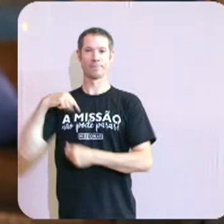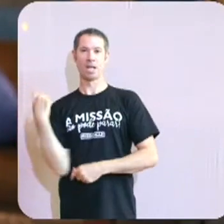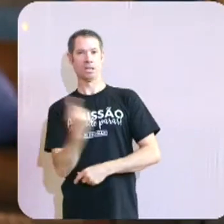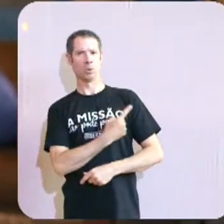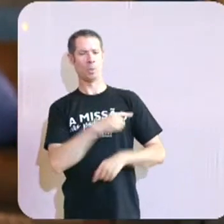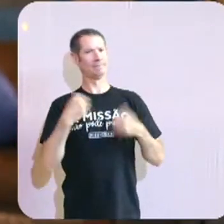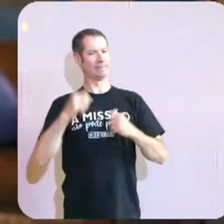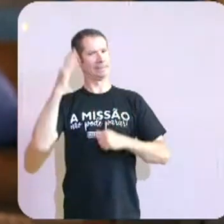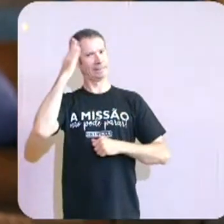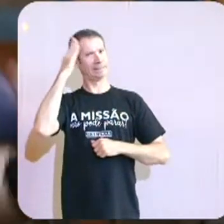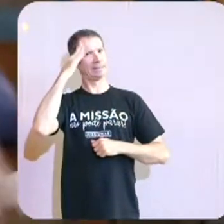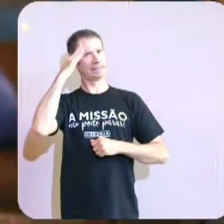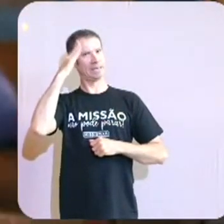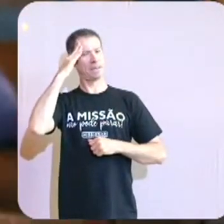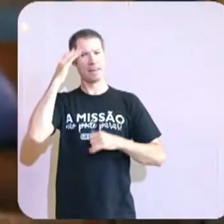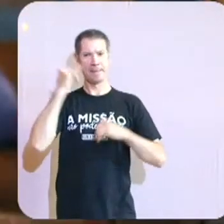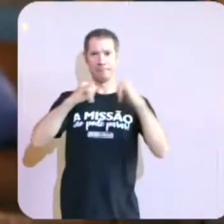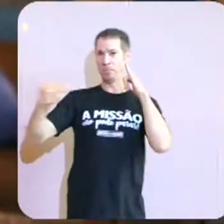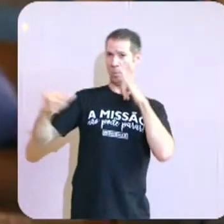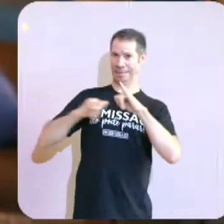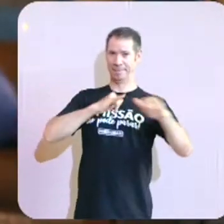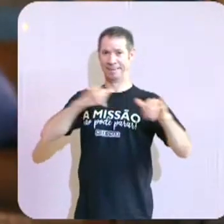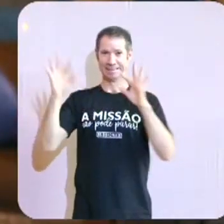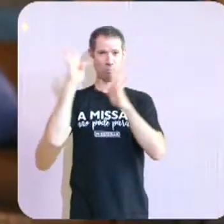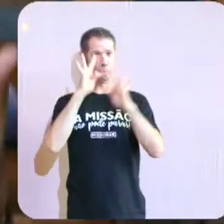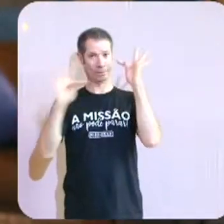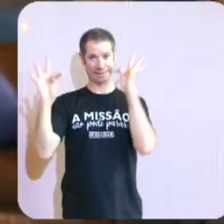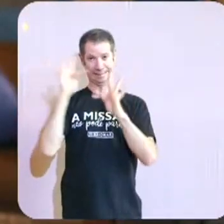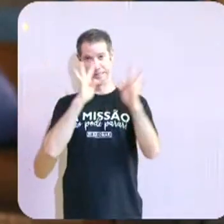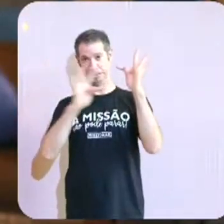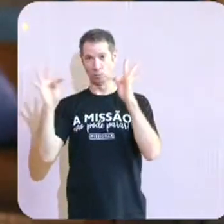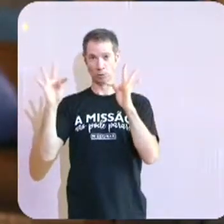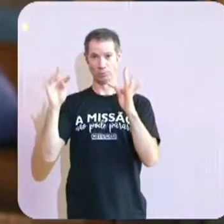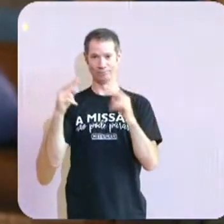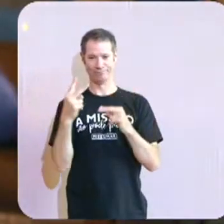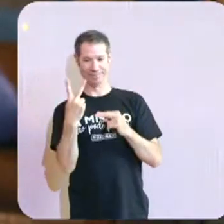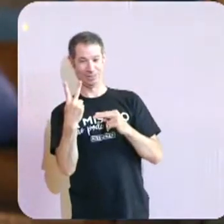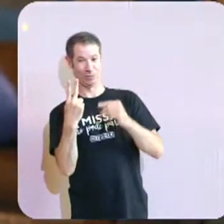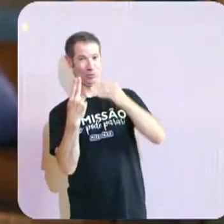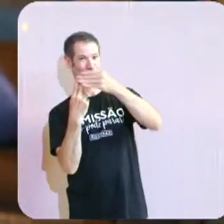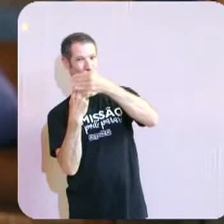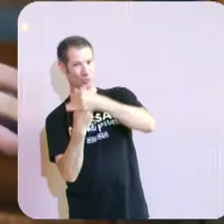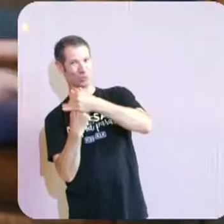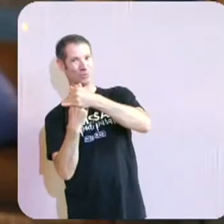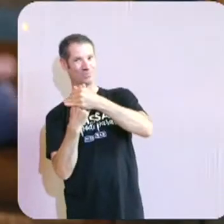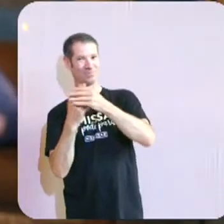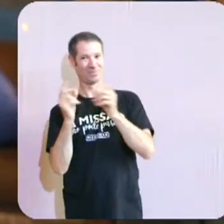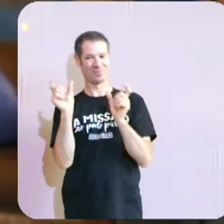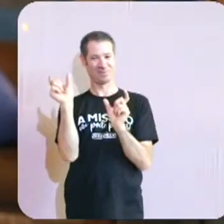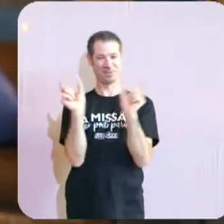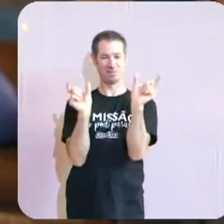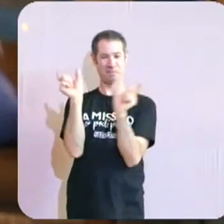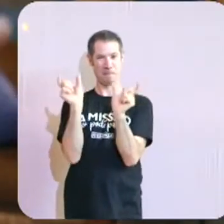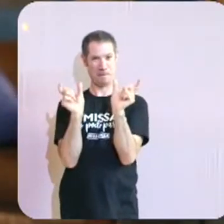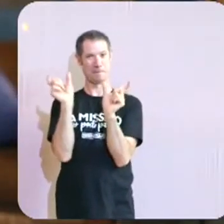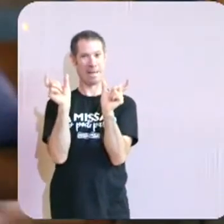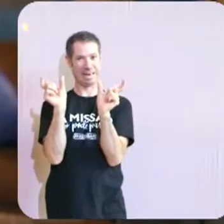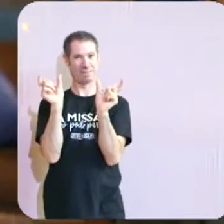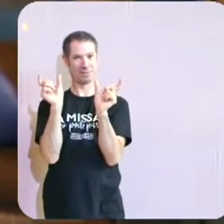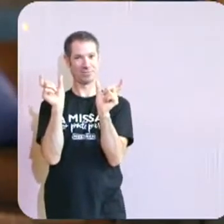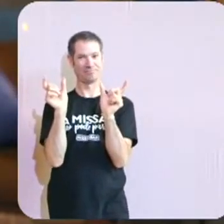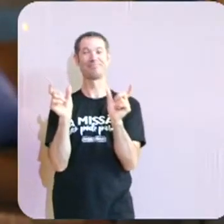tem que saber que a proclamação e o testemunho, eles caminham juntos. Ambas palavras aparecem aqui nesse